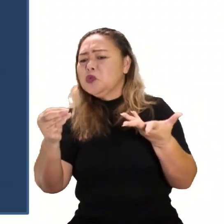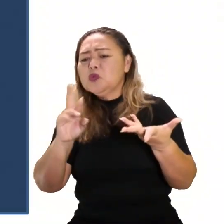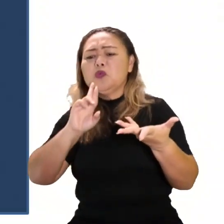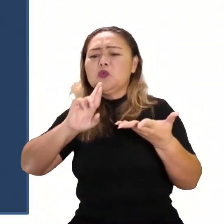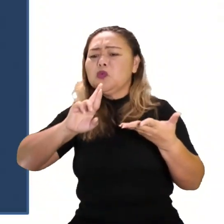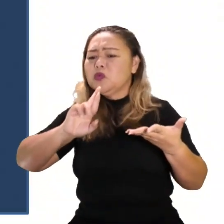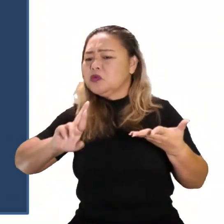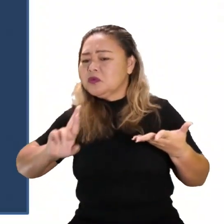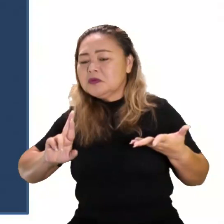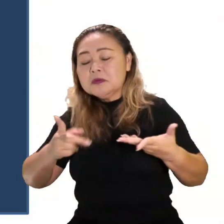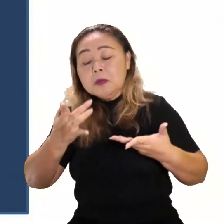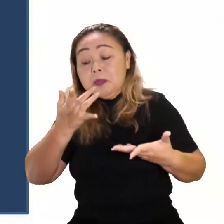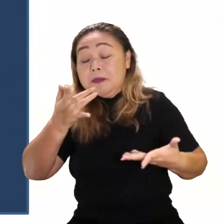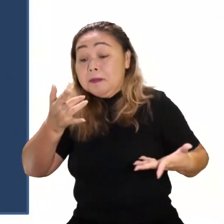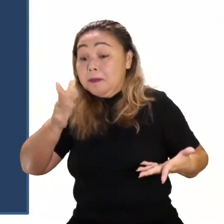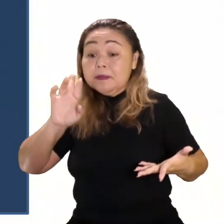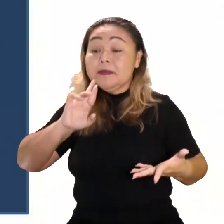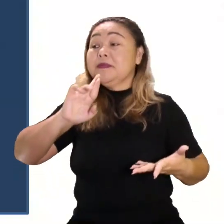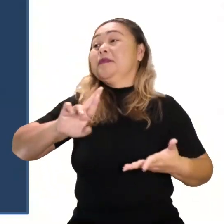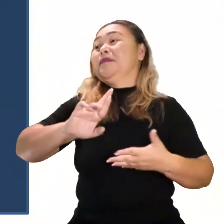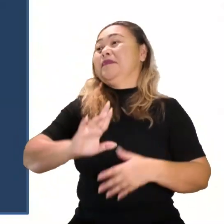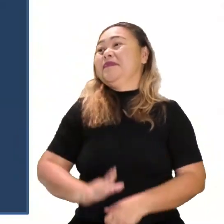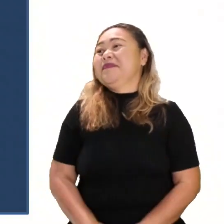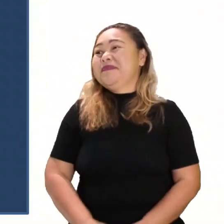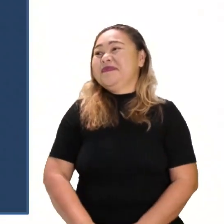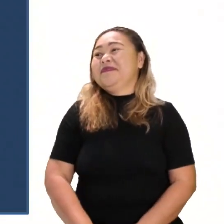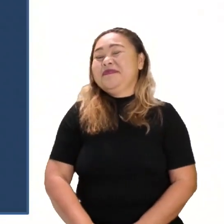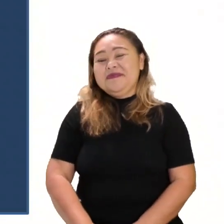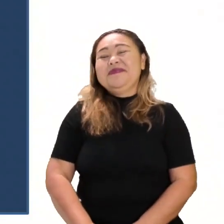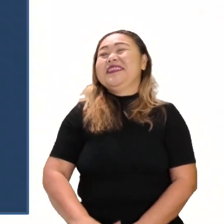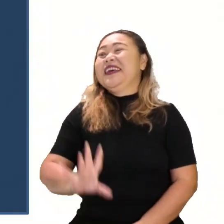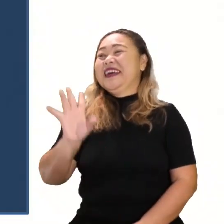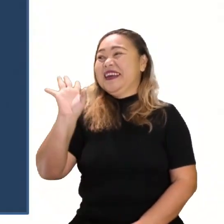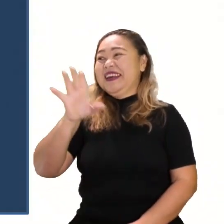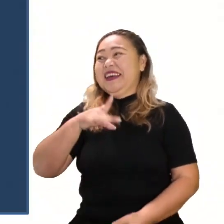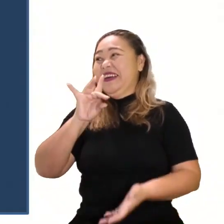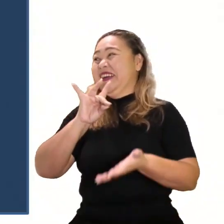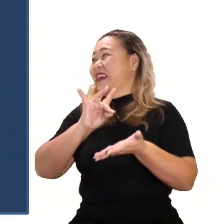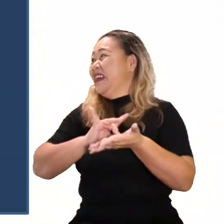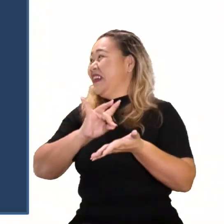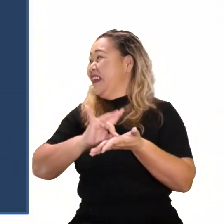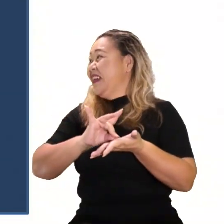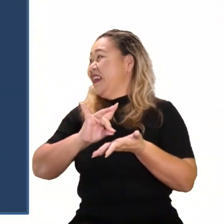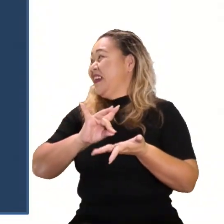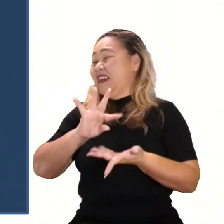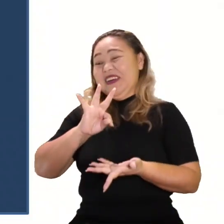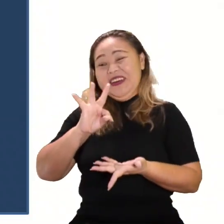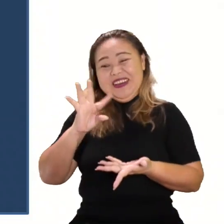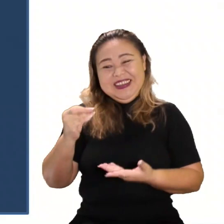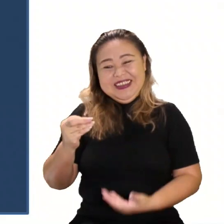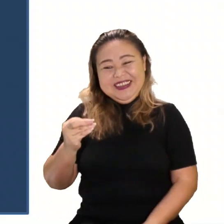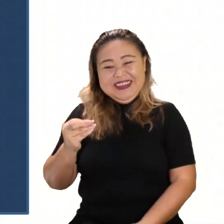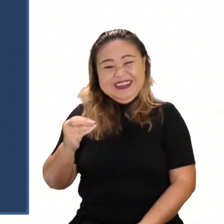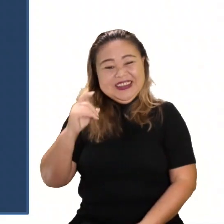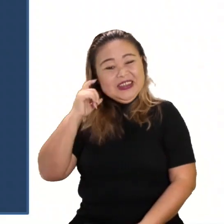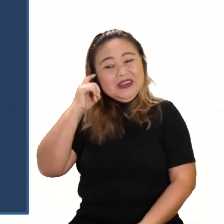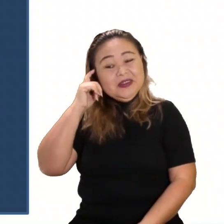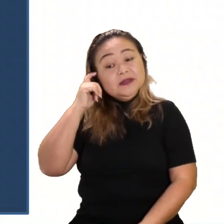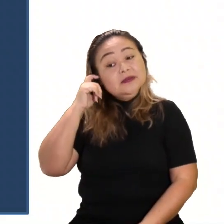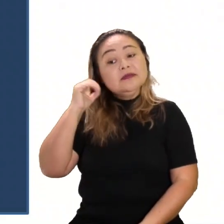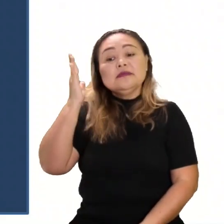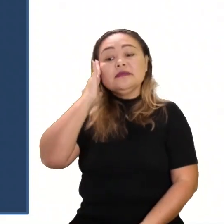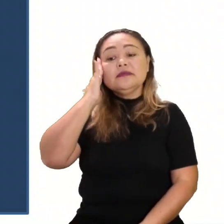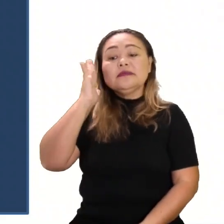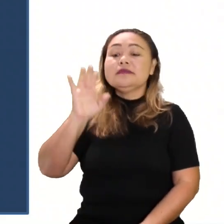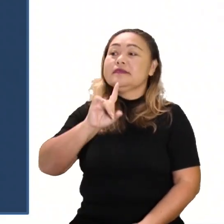ponta da língua, né? É verdade. É verdade. Então, É tudo verdade. Tudo verdade. Para